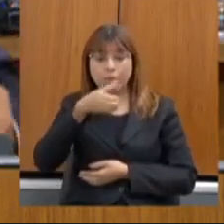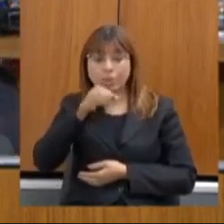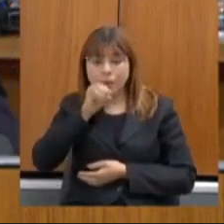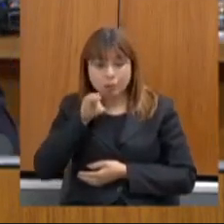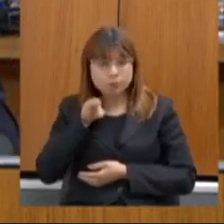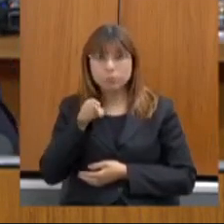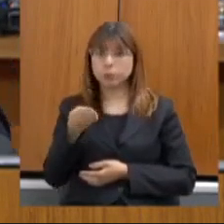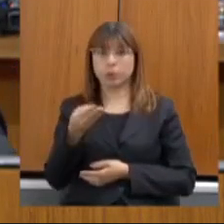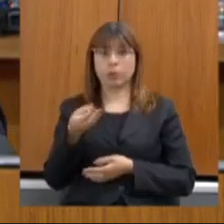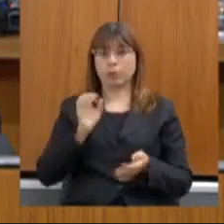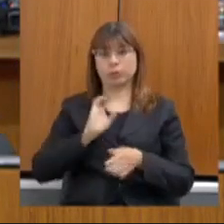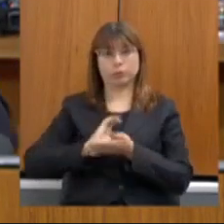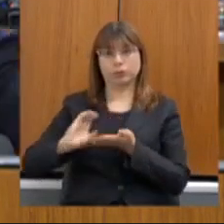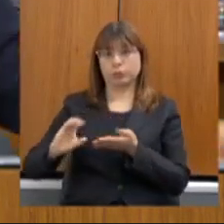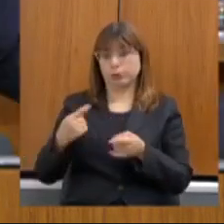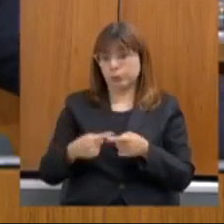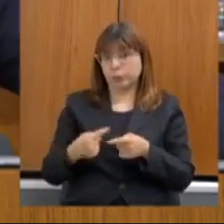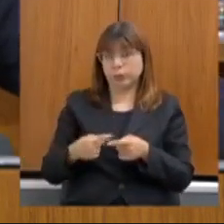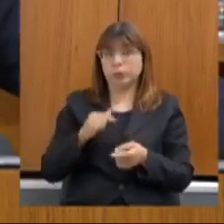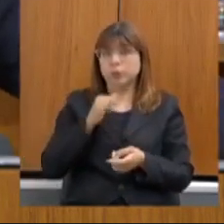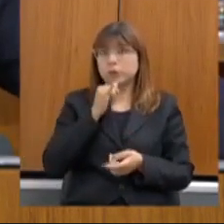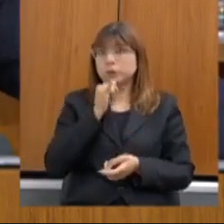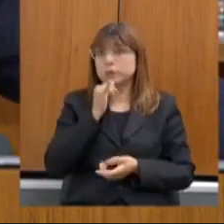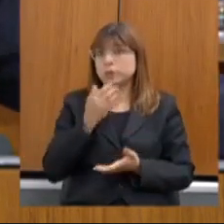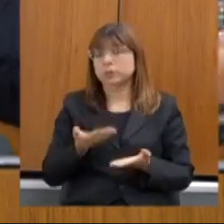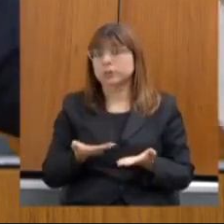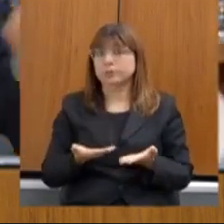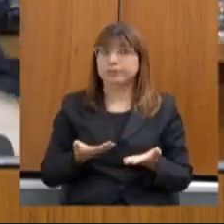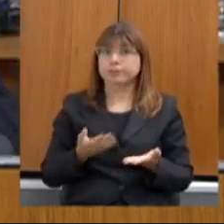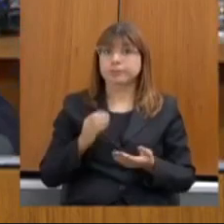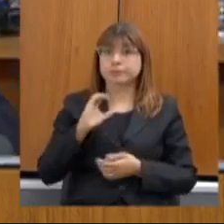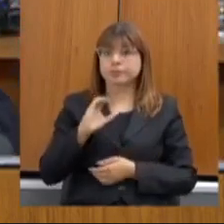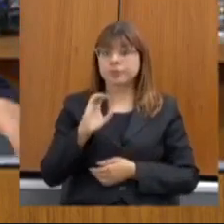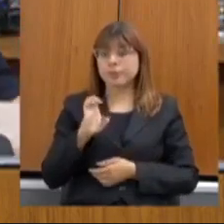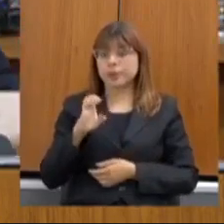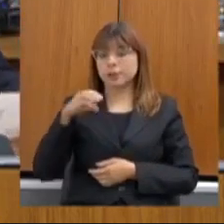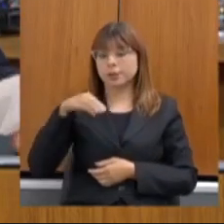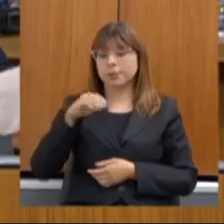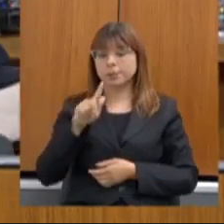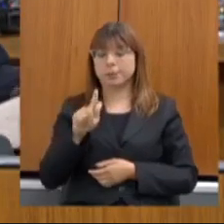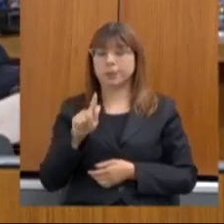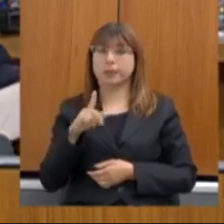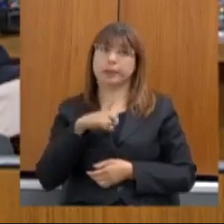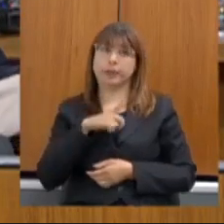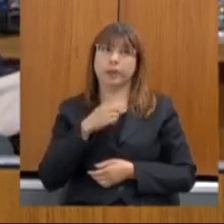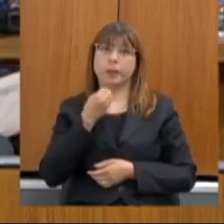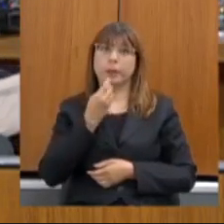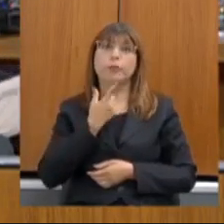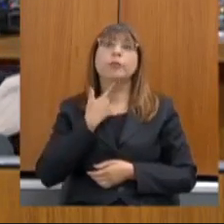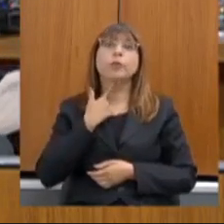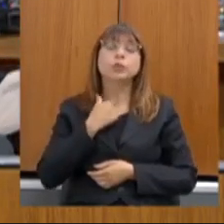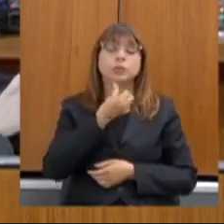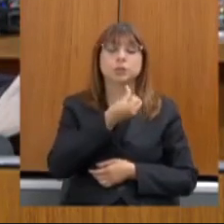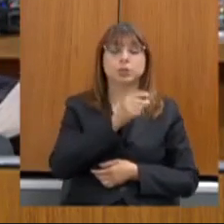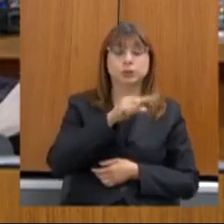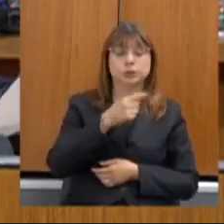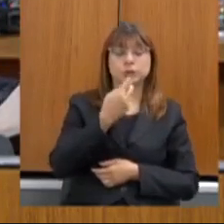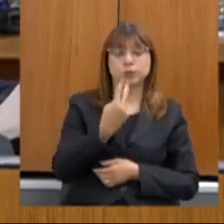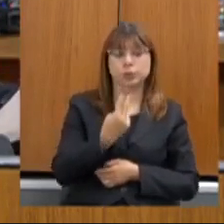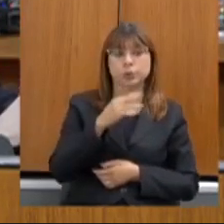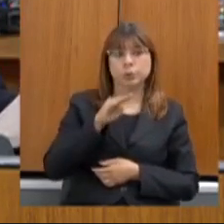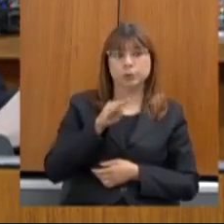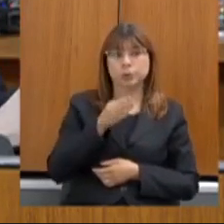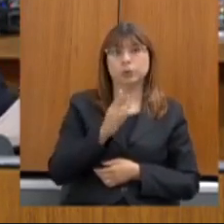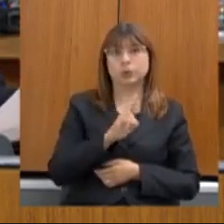infelizmente a Cemig é não é por toda a boa vontade tem que 6,2 milhões